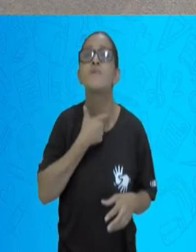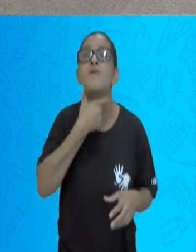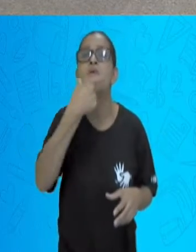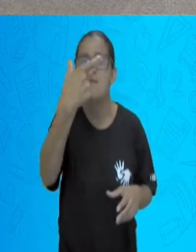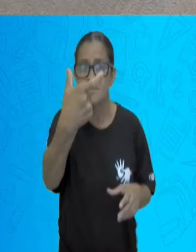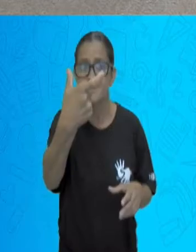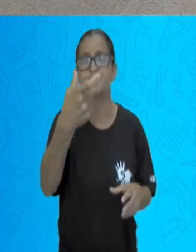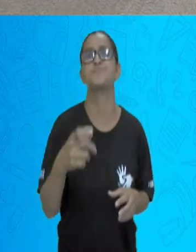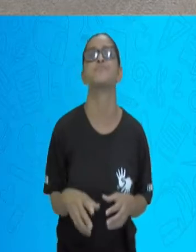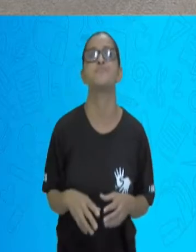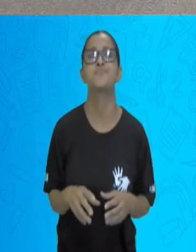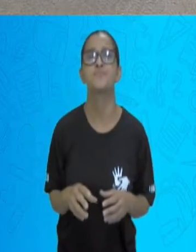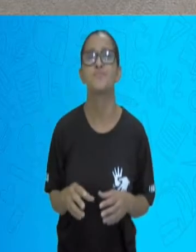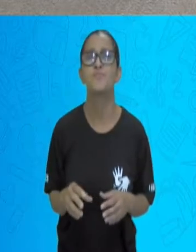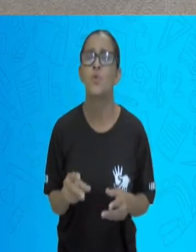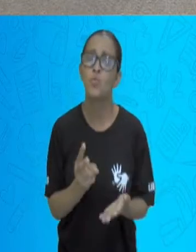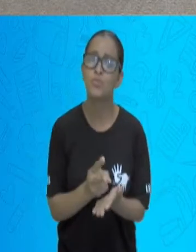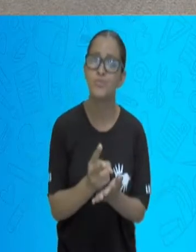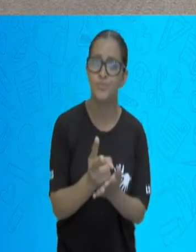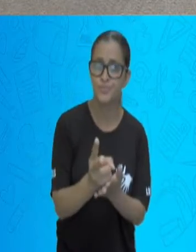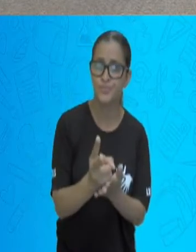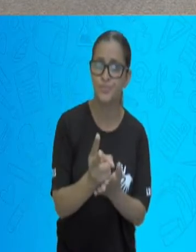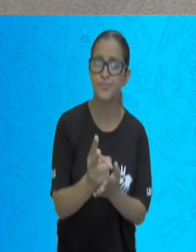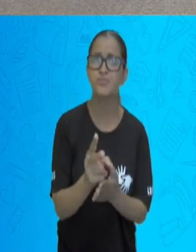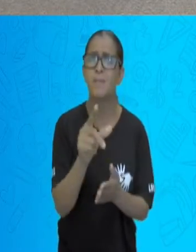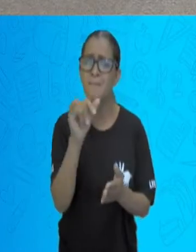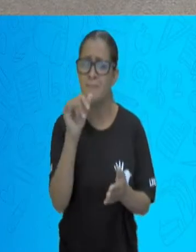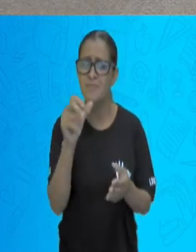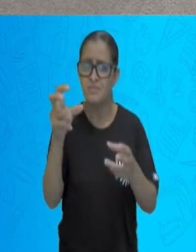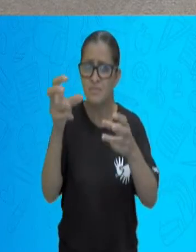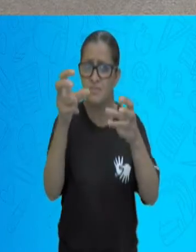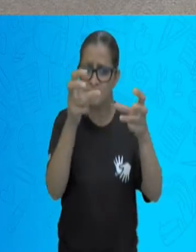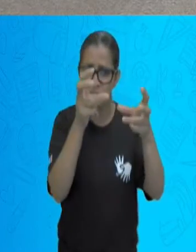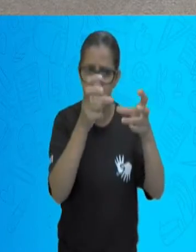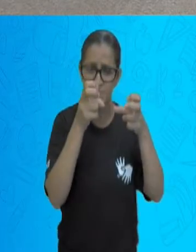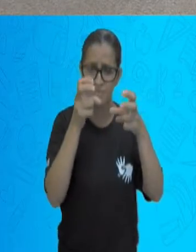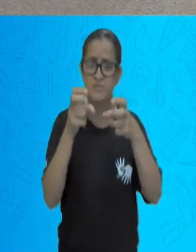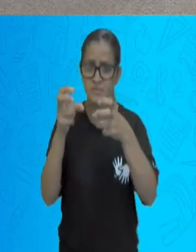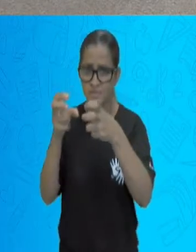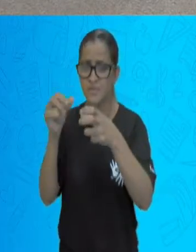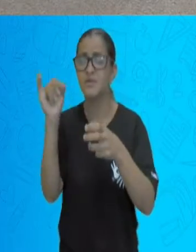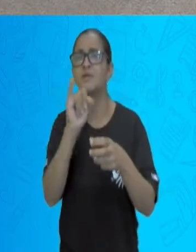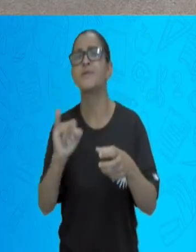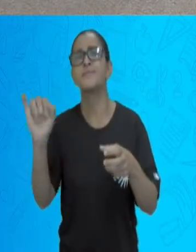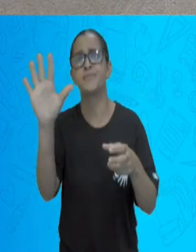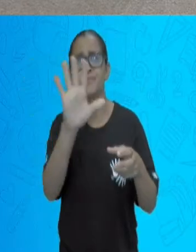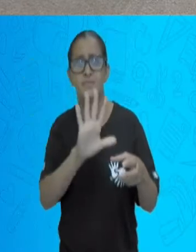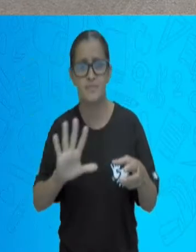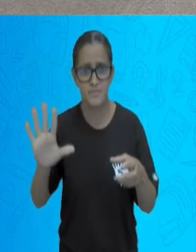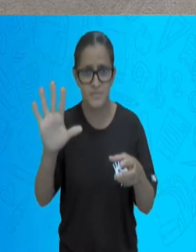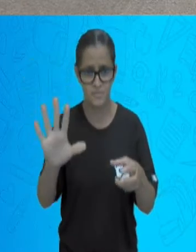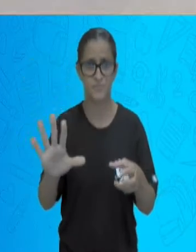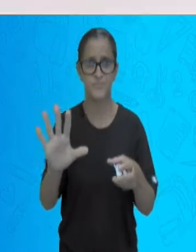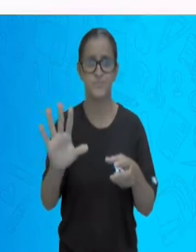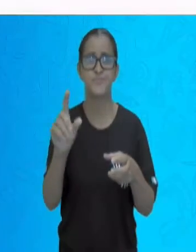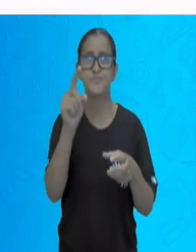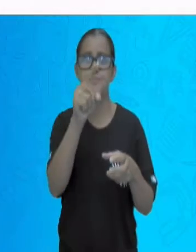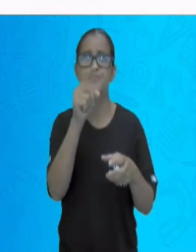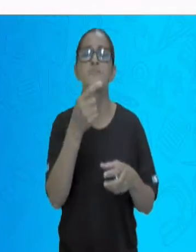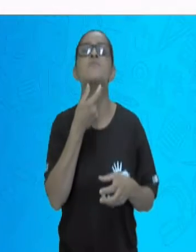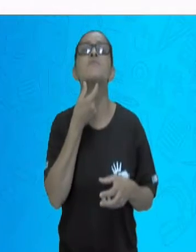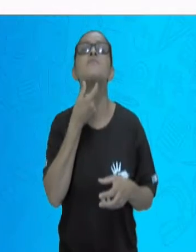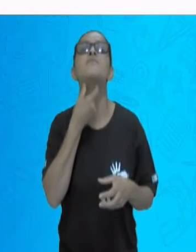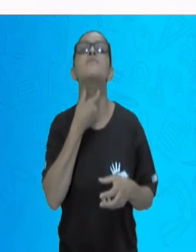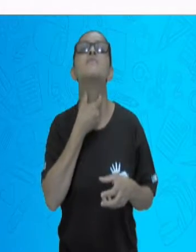vocais. Bom, como que isso tudo é olhando nestas imagens? Então, nós temos a